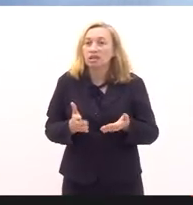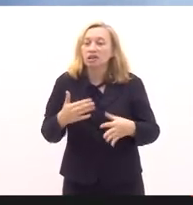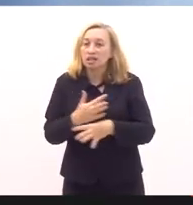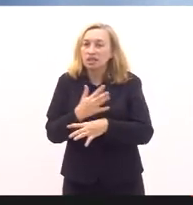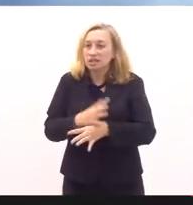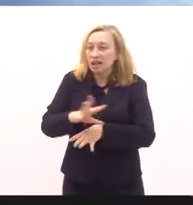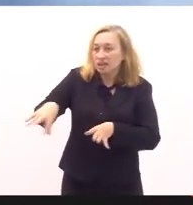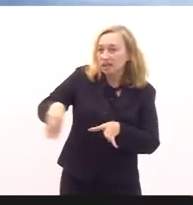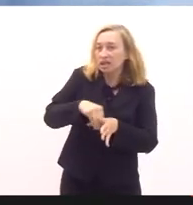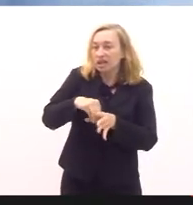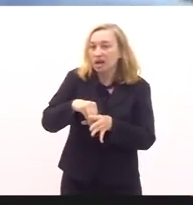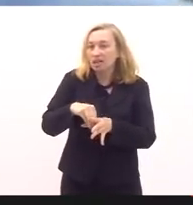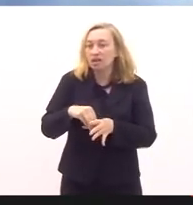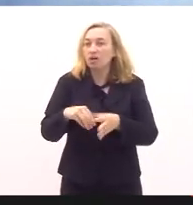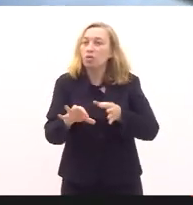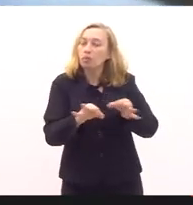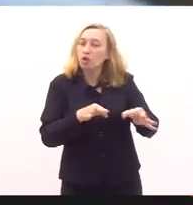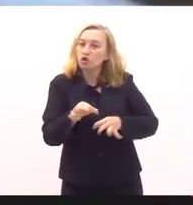projeto nosso, que é